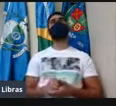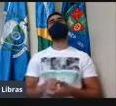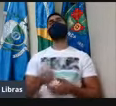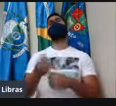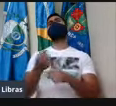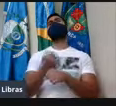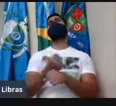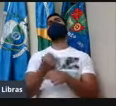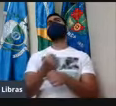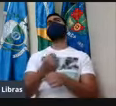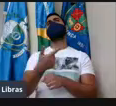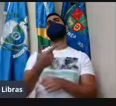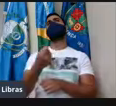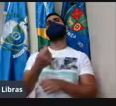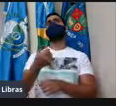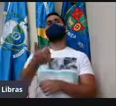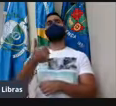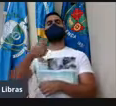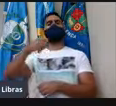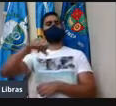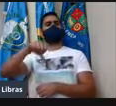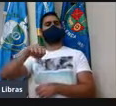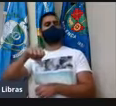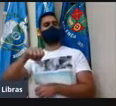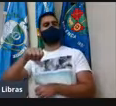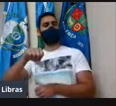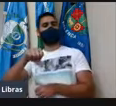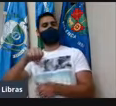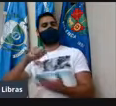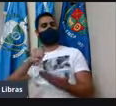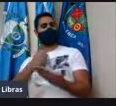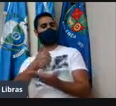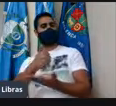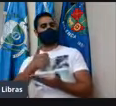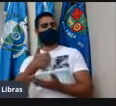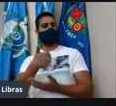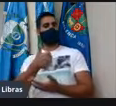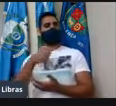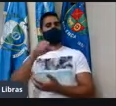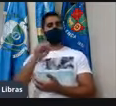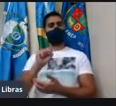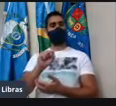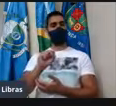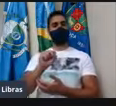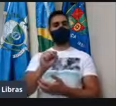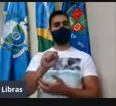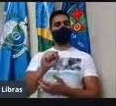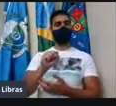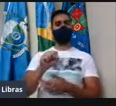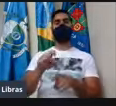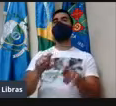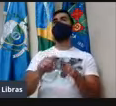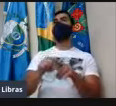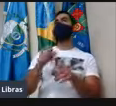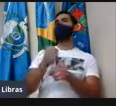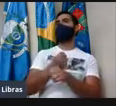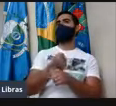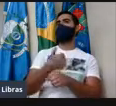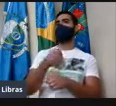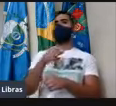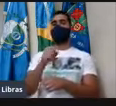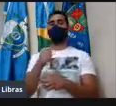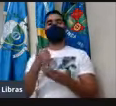de 2019, base 18, exercício 18, base